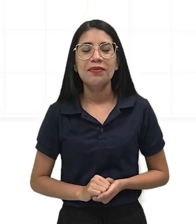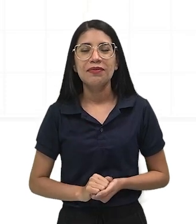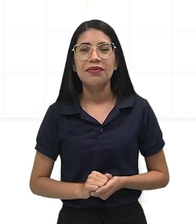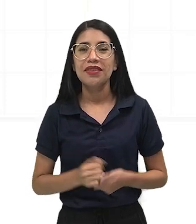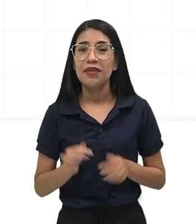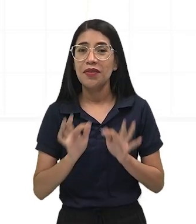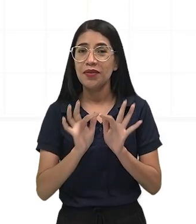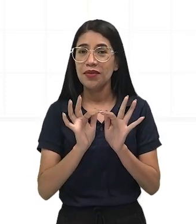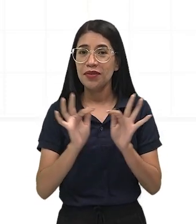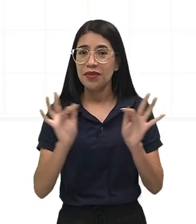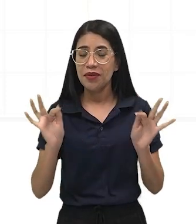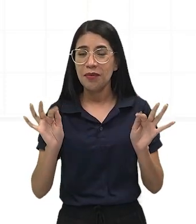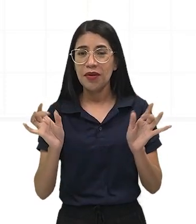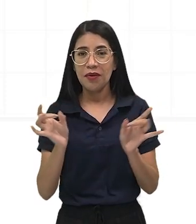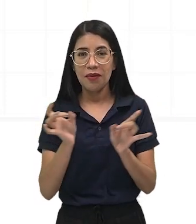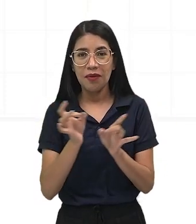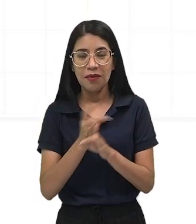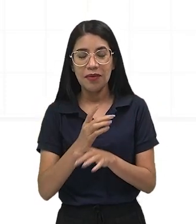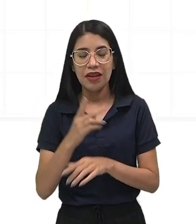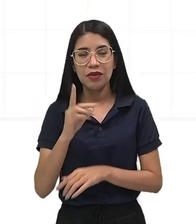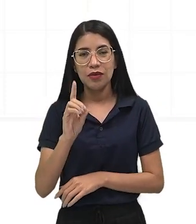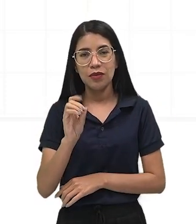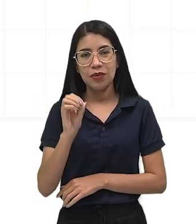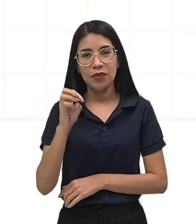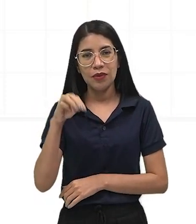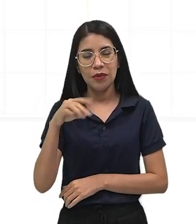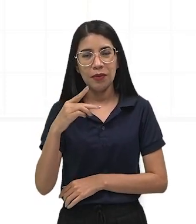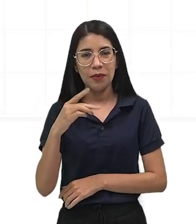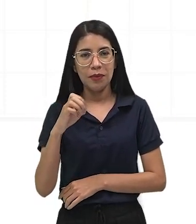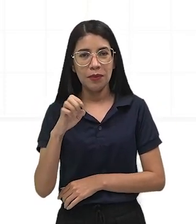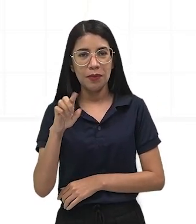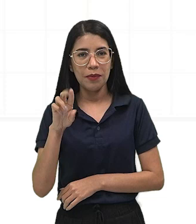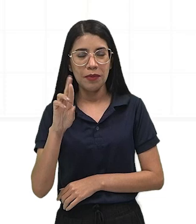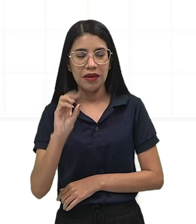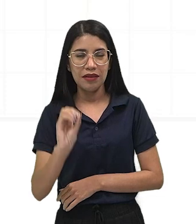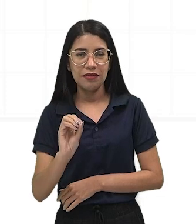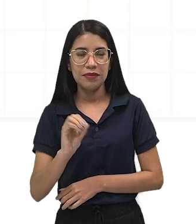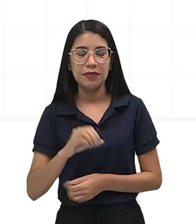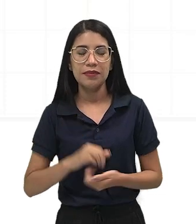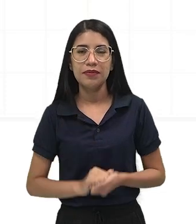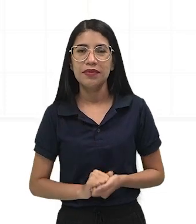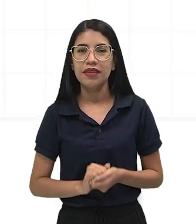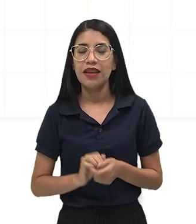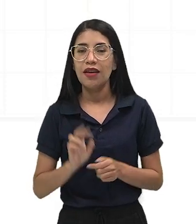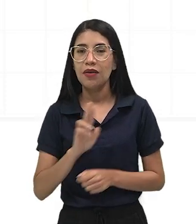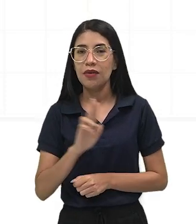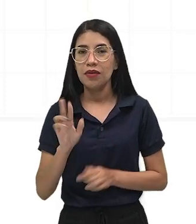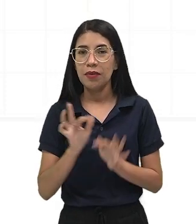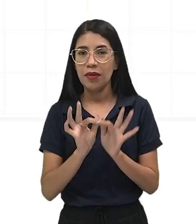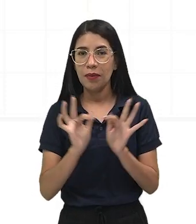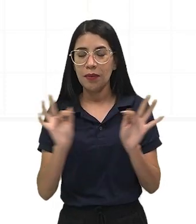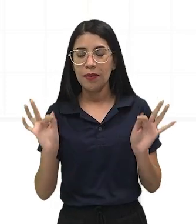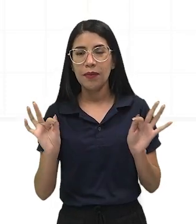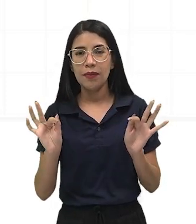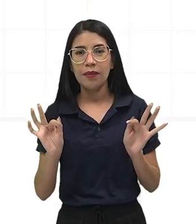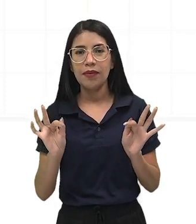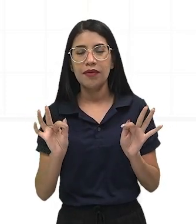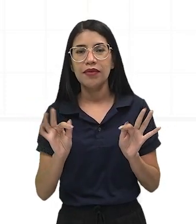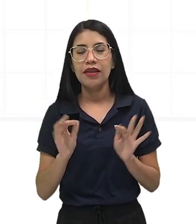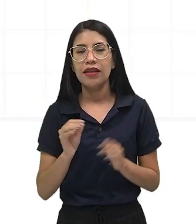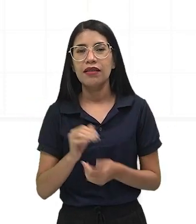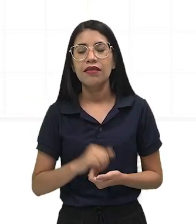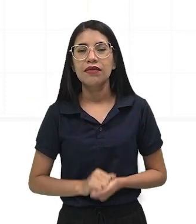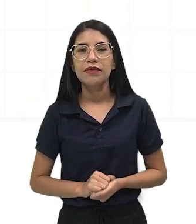Eu falei o nome do quem? De Dom Pedro II, só ele, tá? Esse é o nome completo dele, nem coloquei aqui na